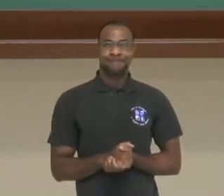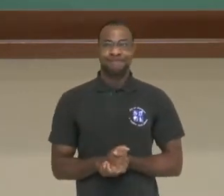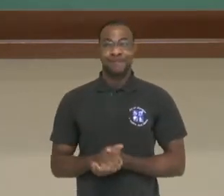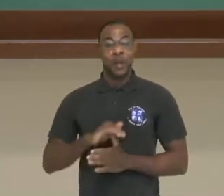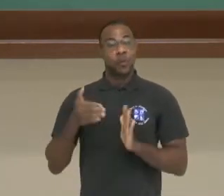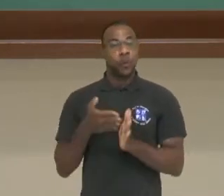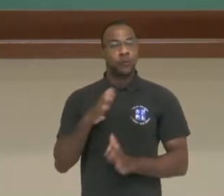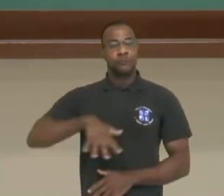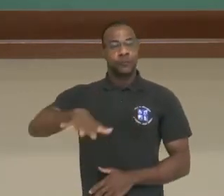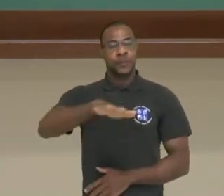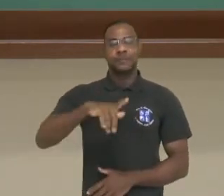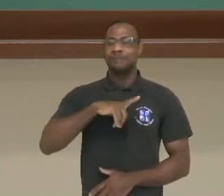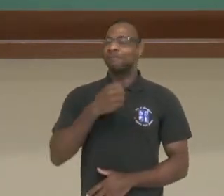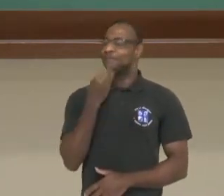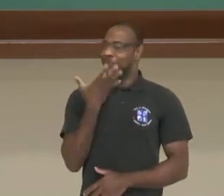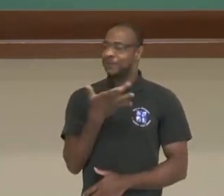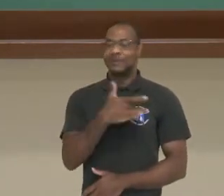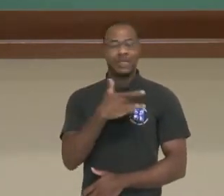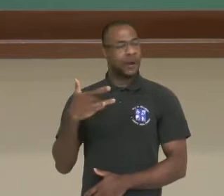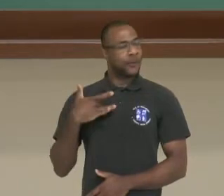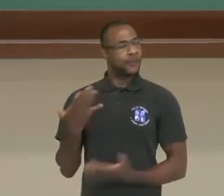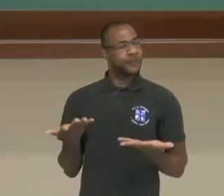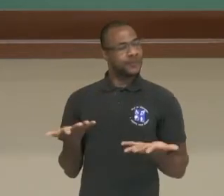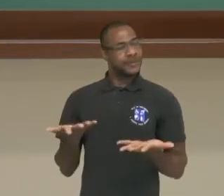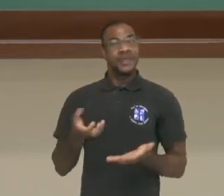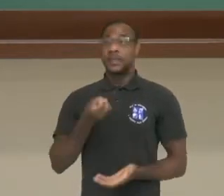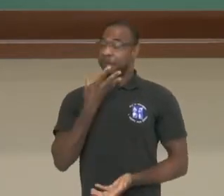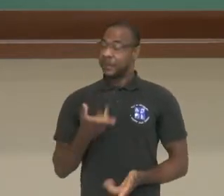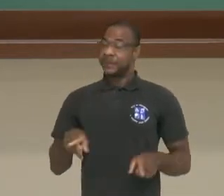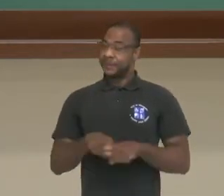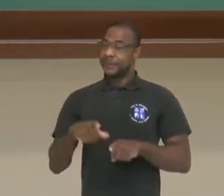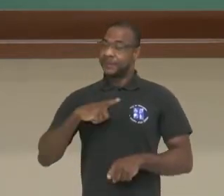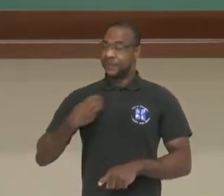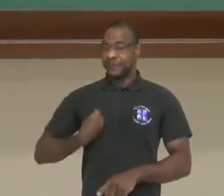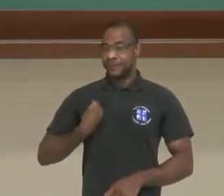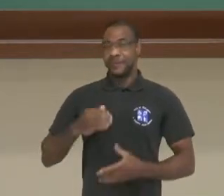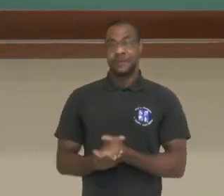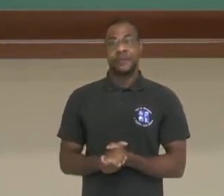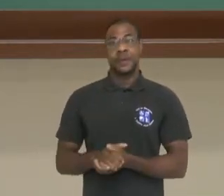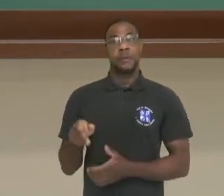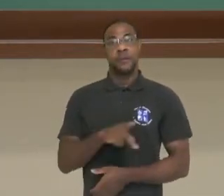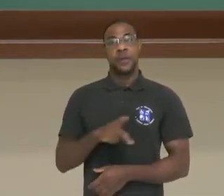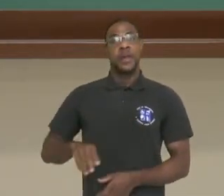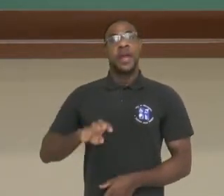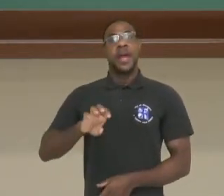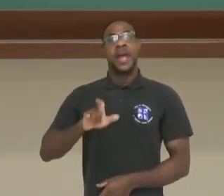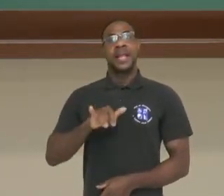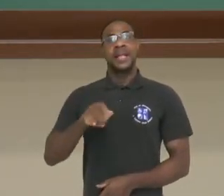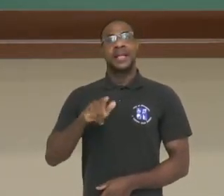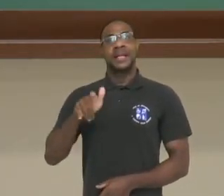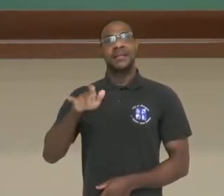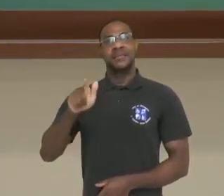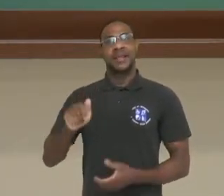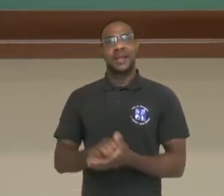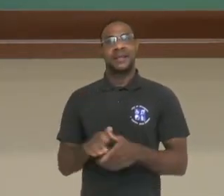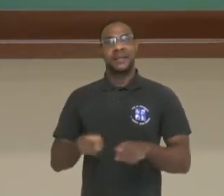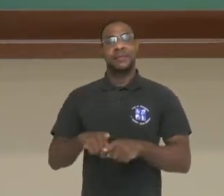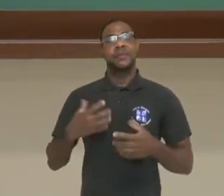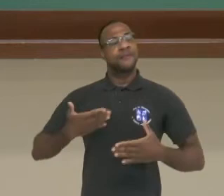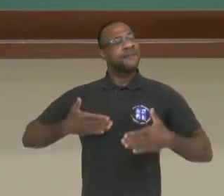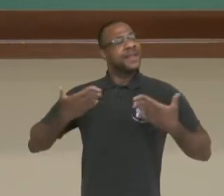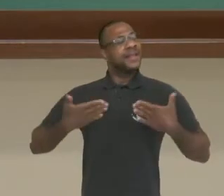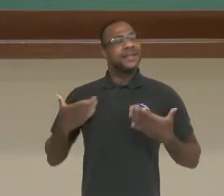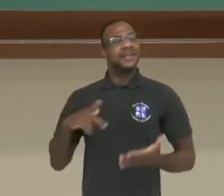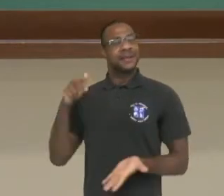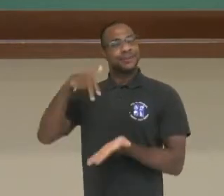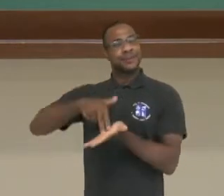aí estejam com muita saúde, que todos estejam bem. Eu, professora Elisângela, estou muito bem, estou feliz por estar aqui